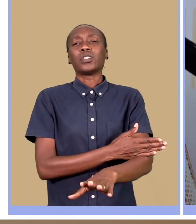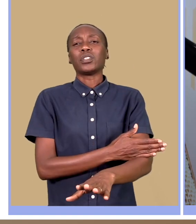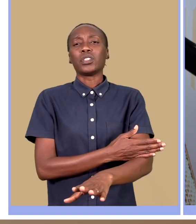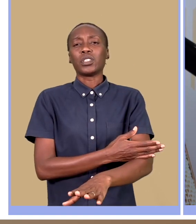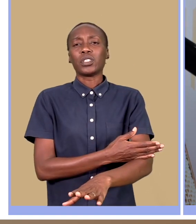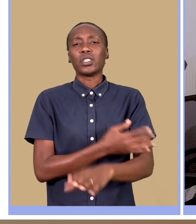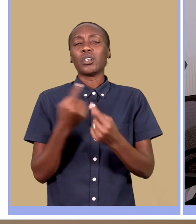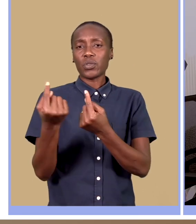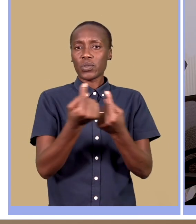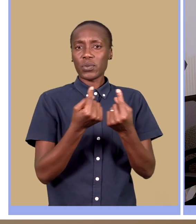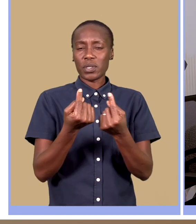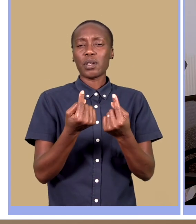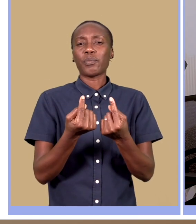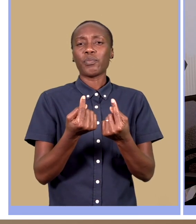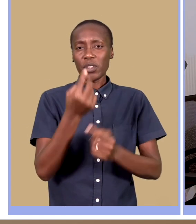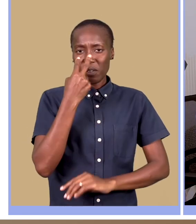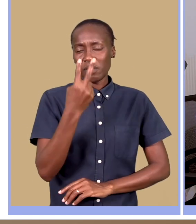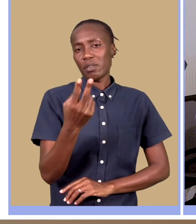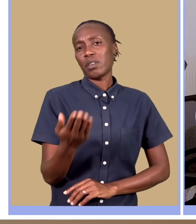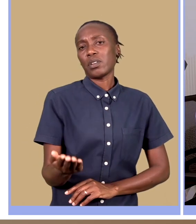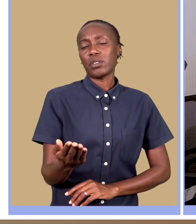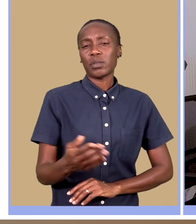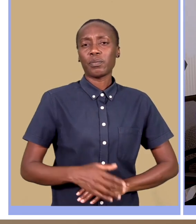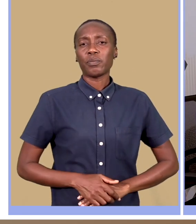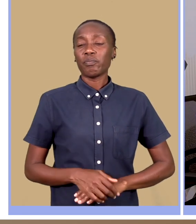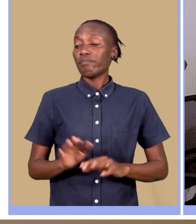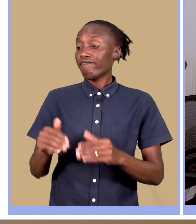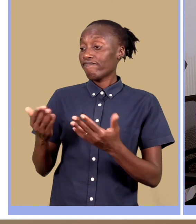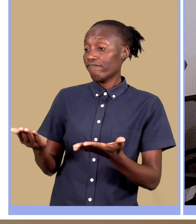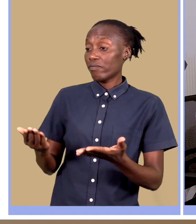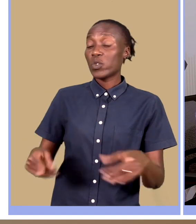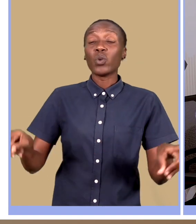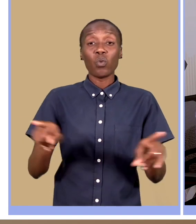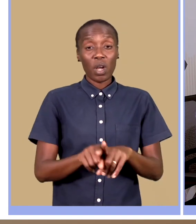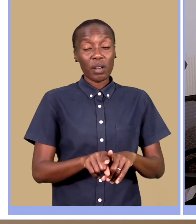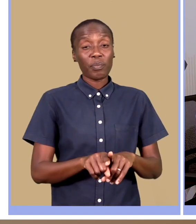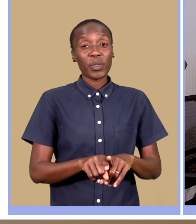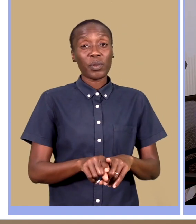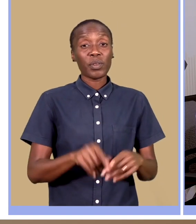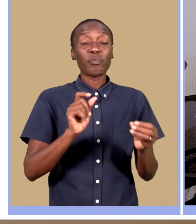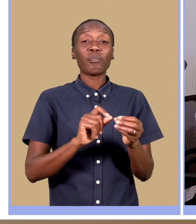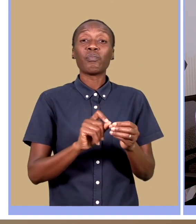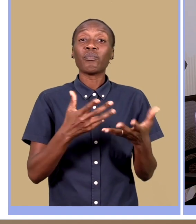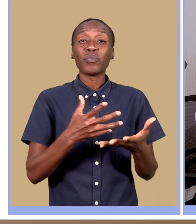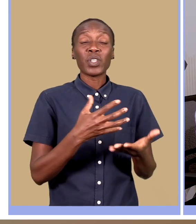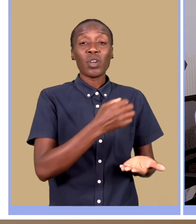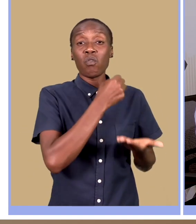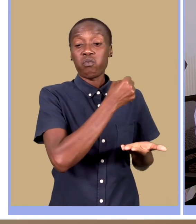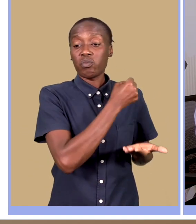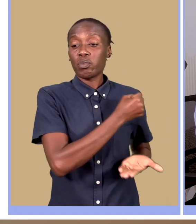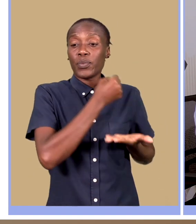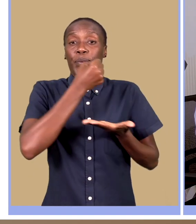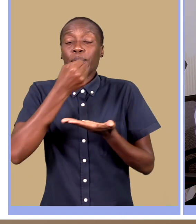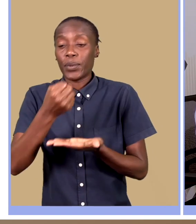ponderados. E geralmente, quando é assim, são os mesmos fundos que